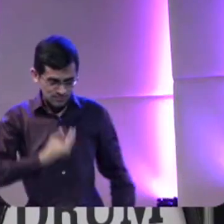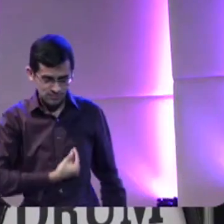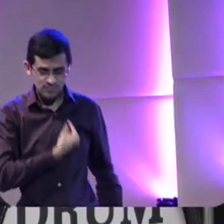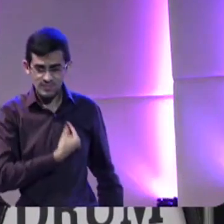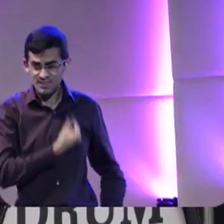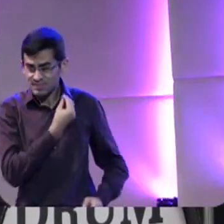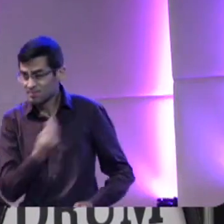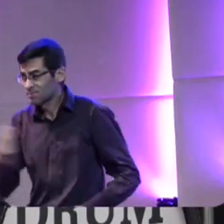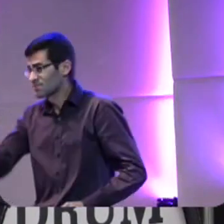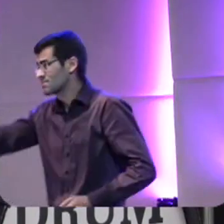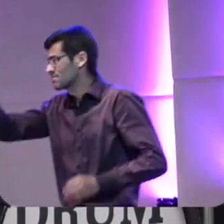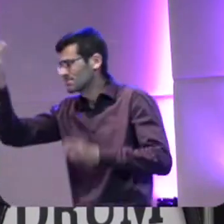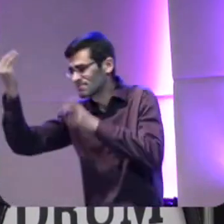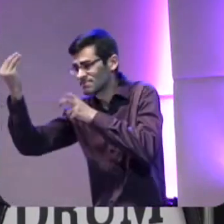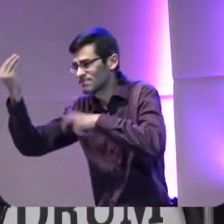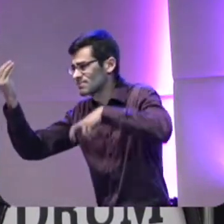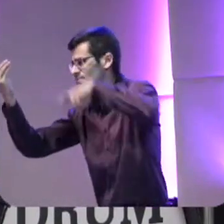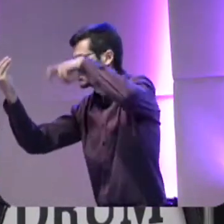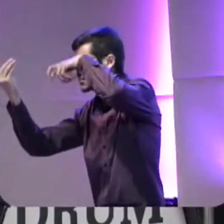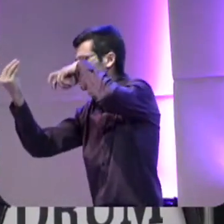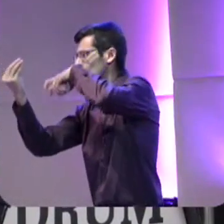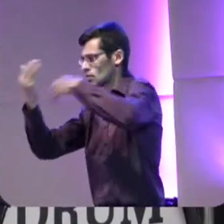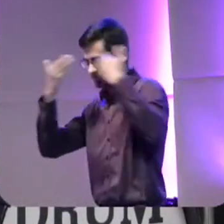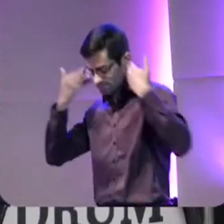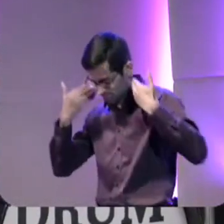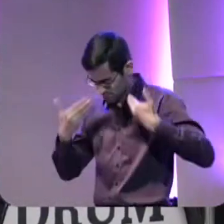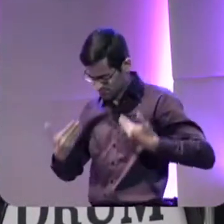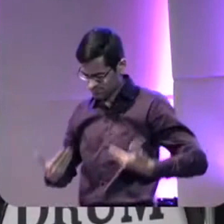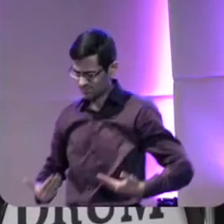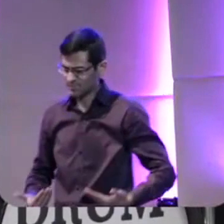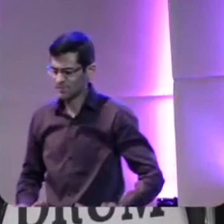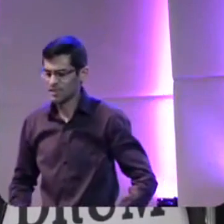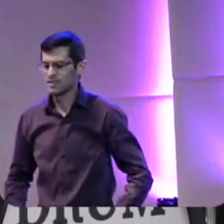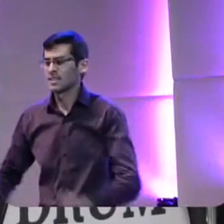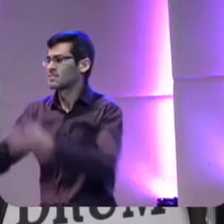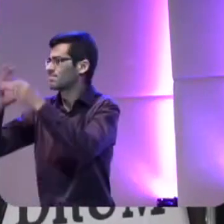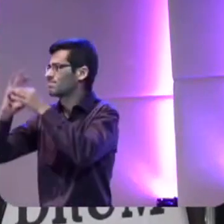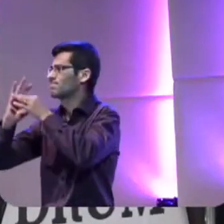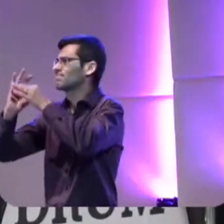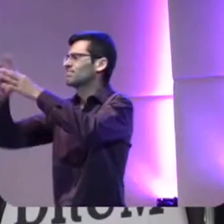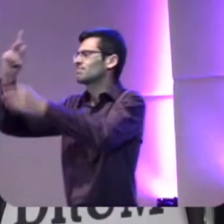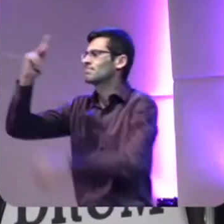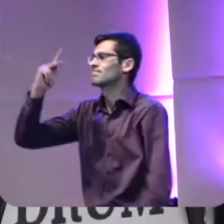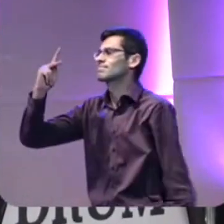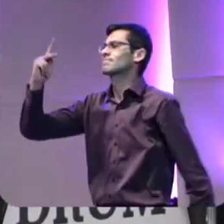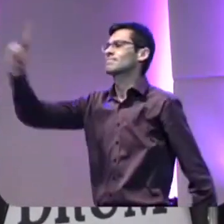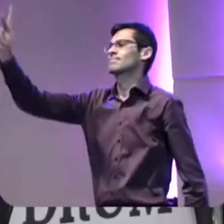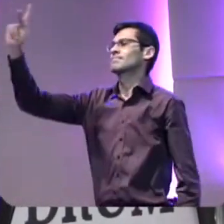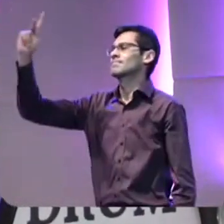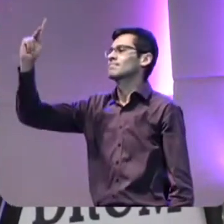ti, ó Senhor, se rende o que sou, é